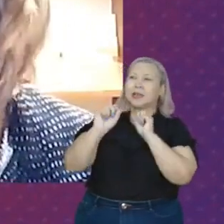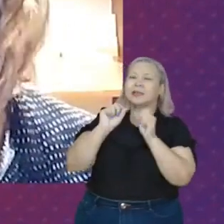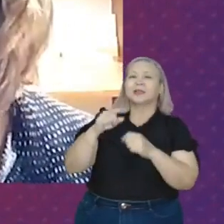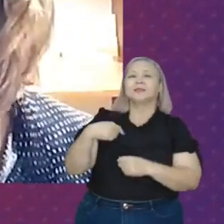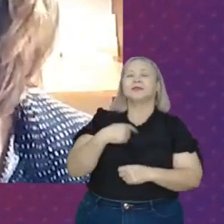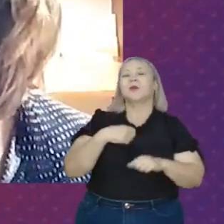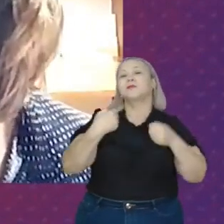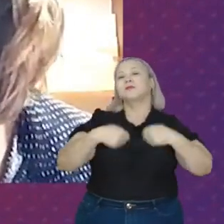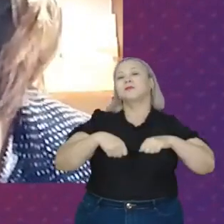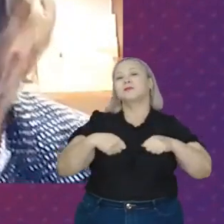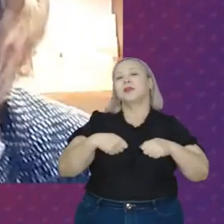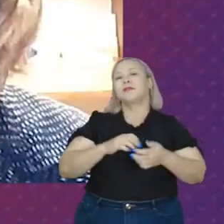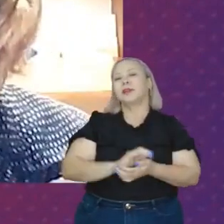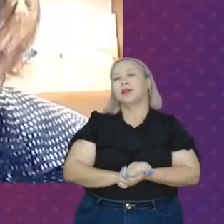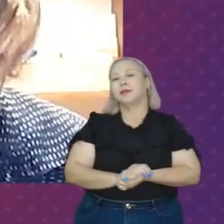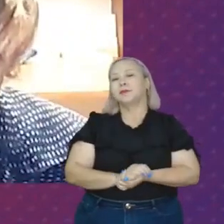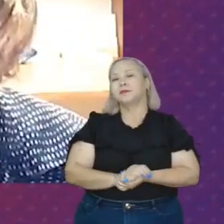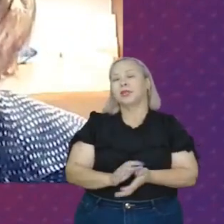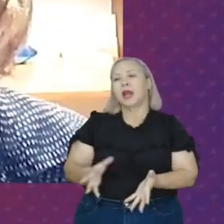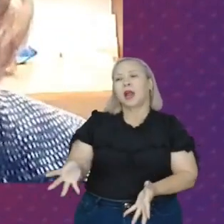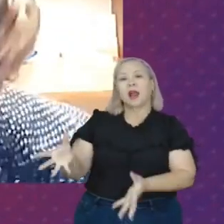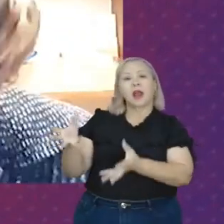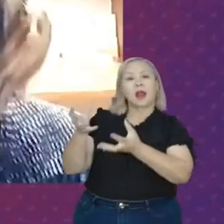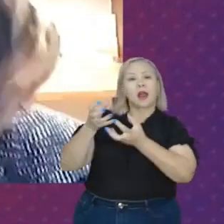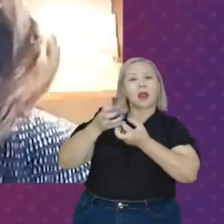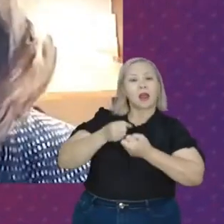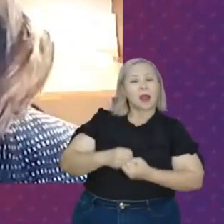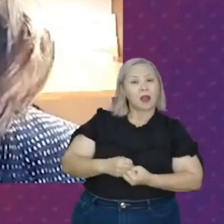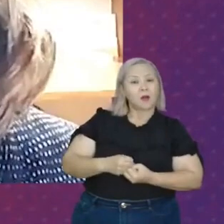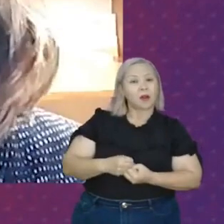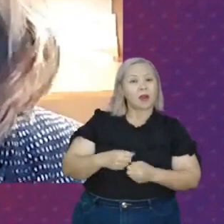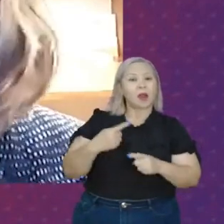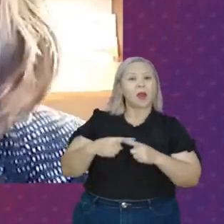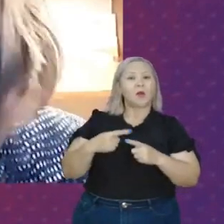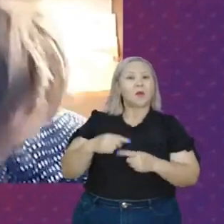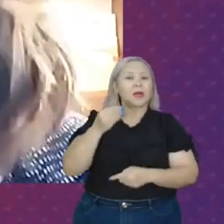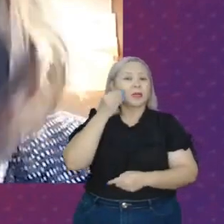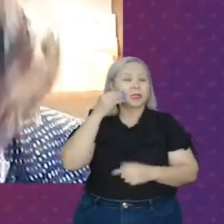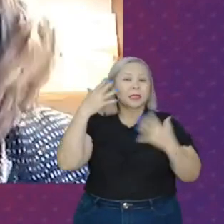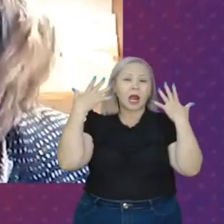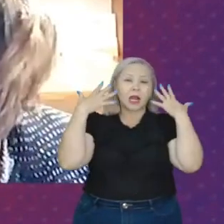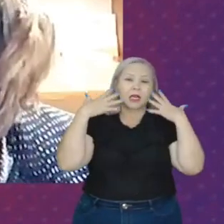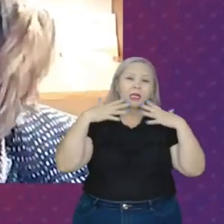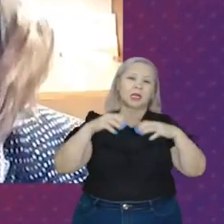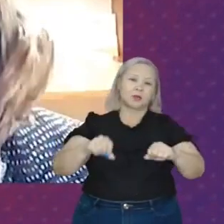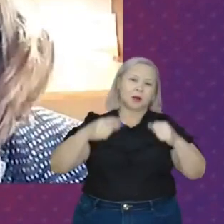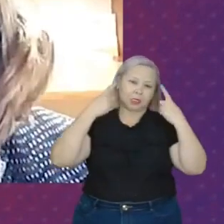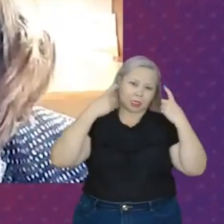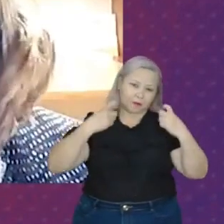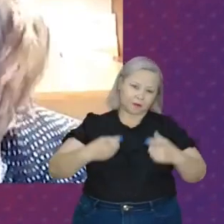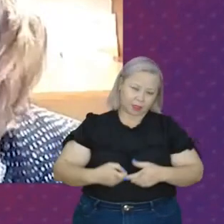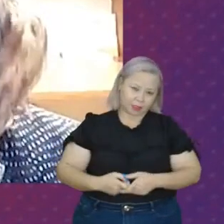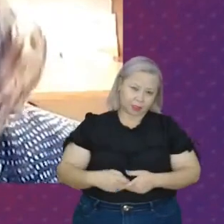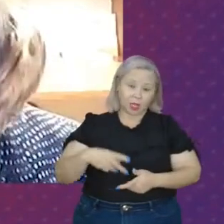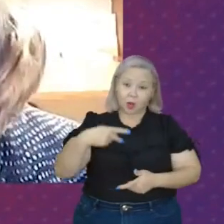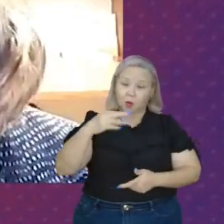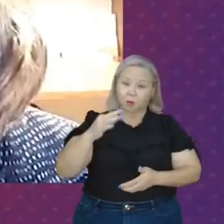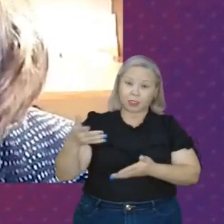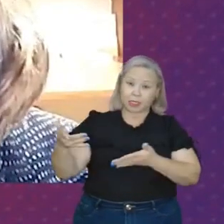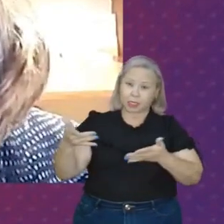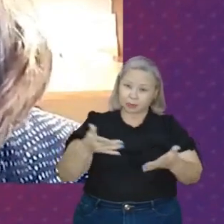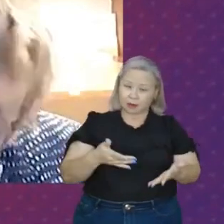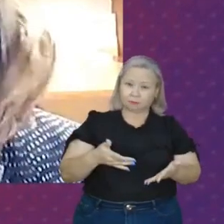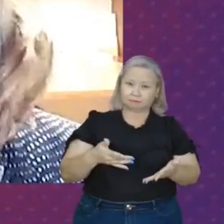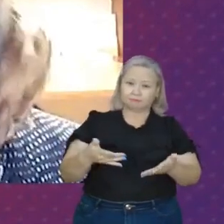nós deveríamos acolher porque tentaram naturalizá-las. O PT nasce para